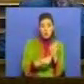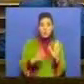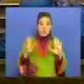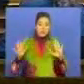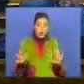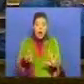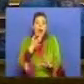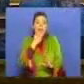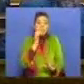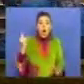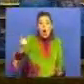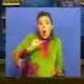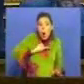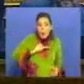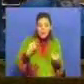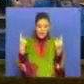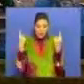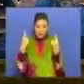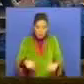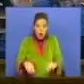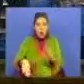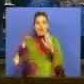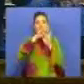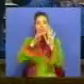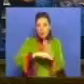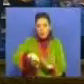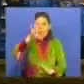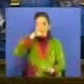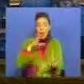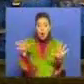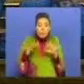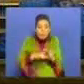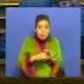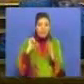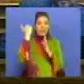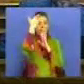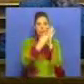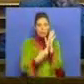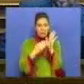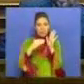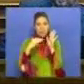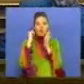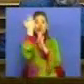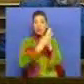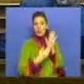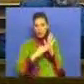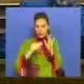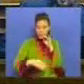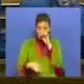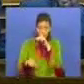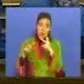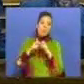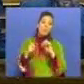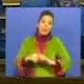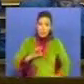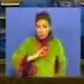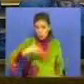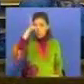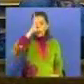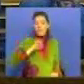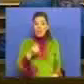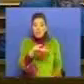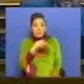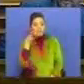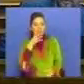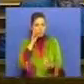só tínhamos obrigação do programa do Governo com o Tratado Constitucional. O problema, Sr. Primeiro-Ministro, é que este